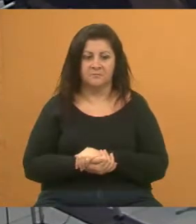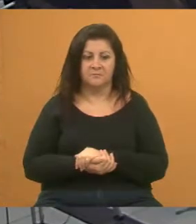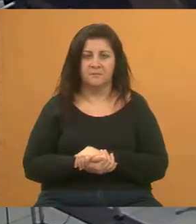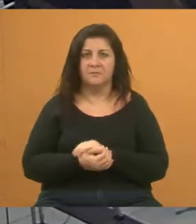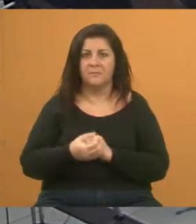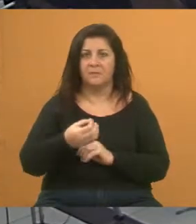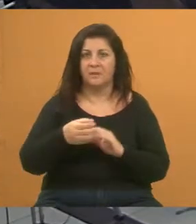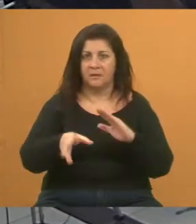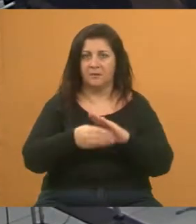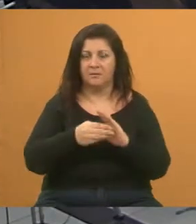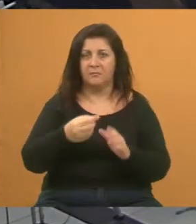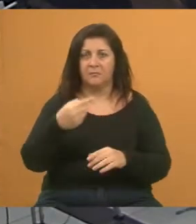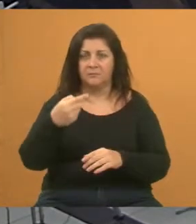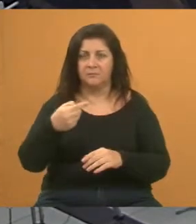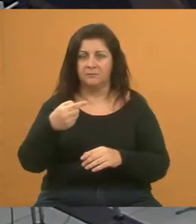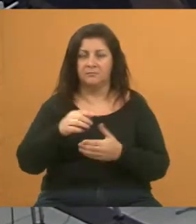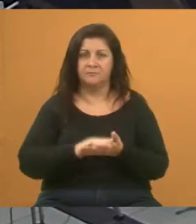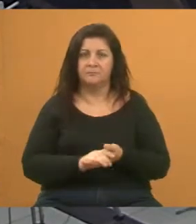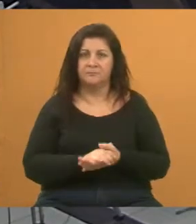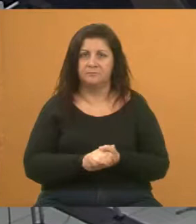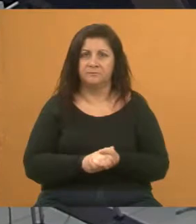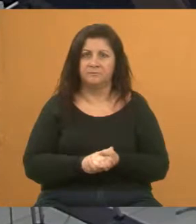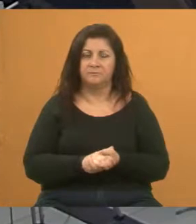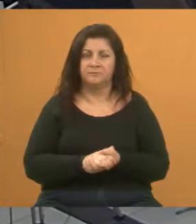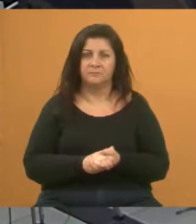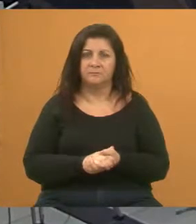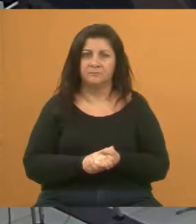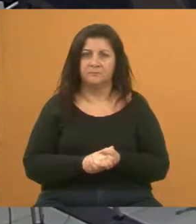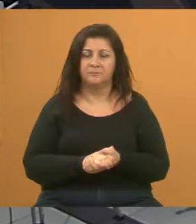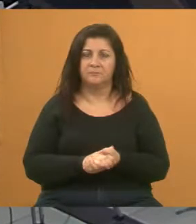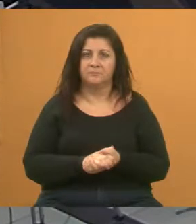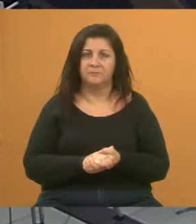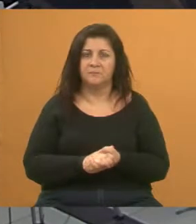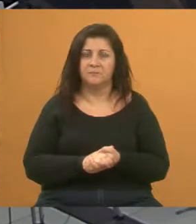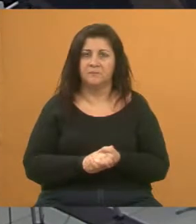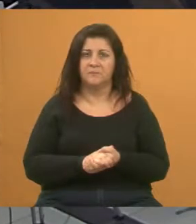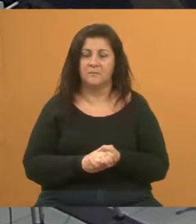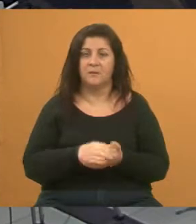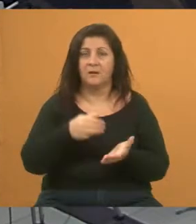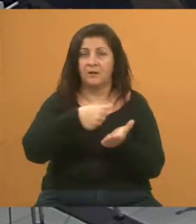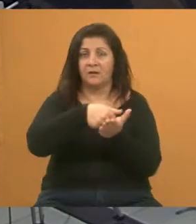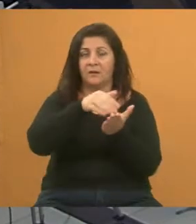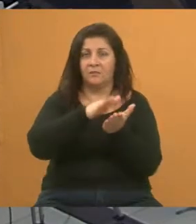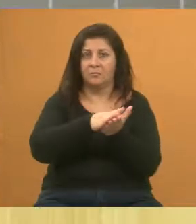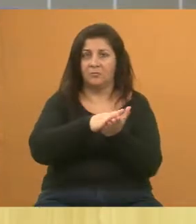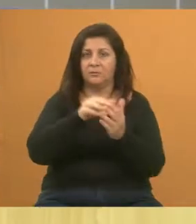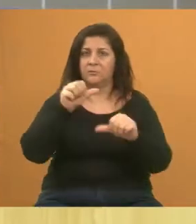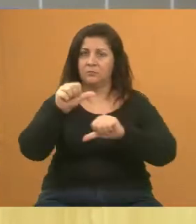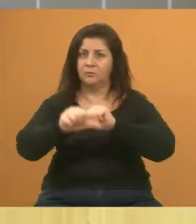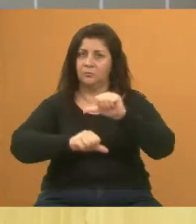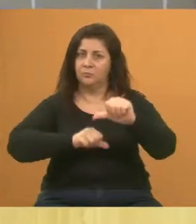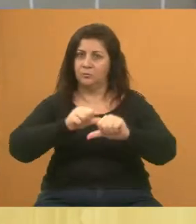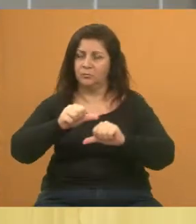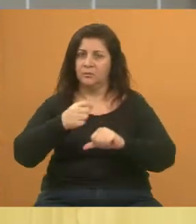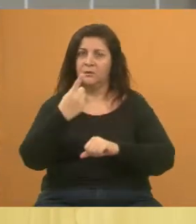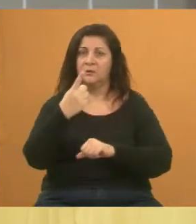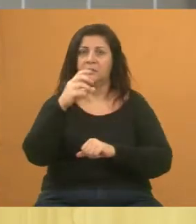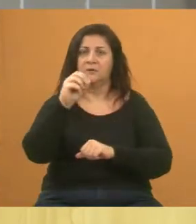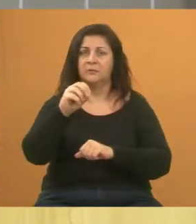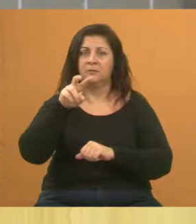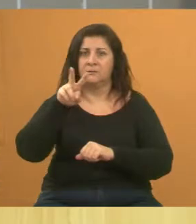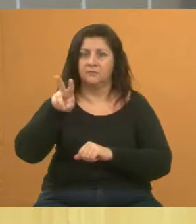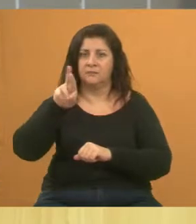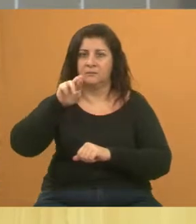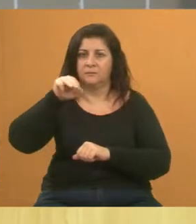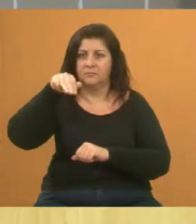Emenda número 1. No inciso 2 do artigo 2º do projeto de lei em epígrafe, a multa estabelecida passa a ser de 10 valores